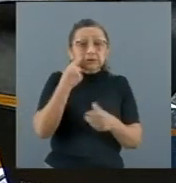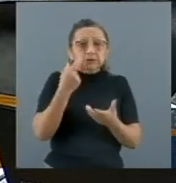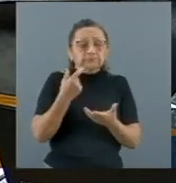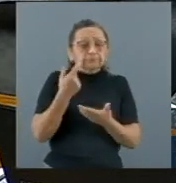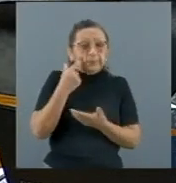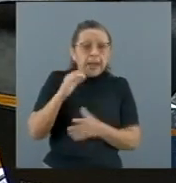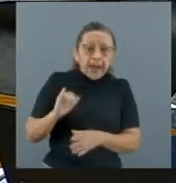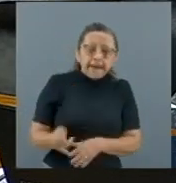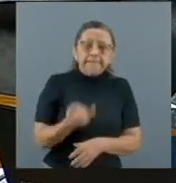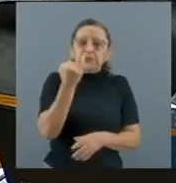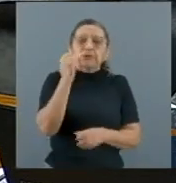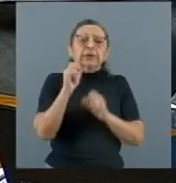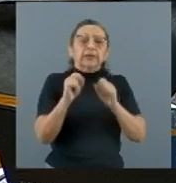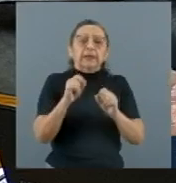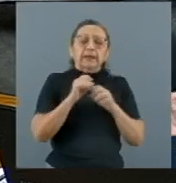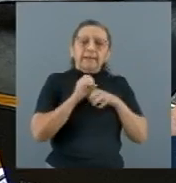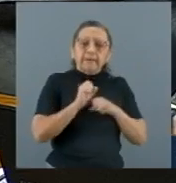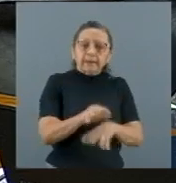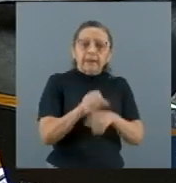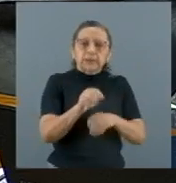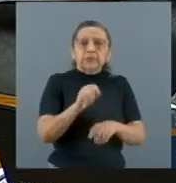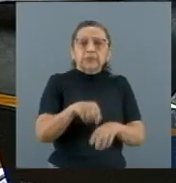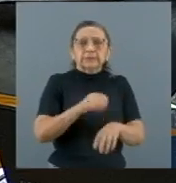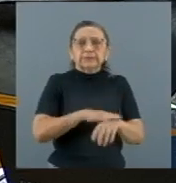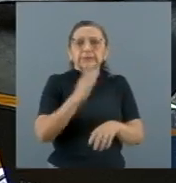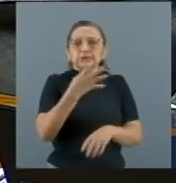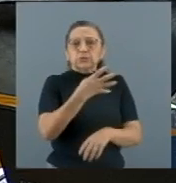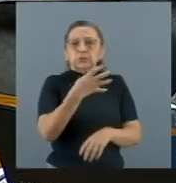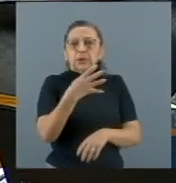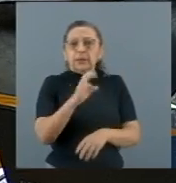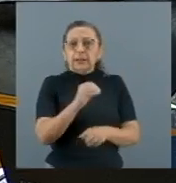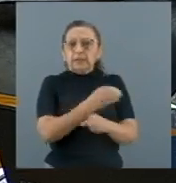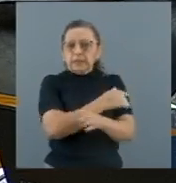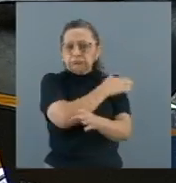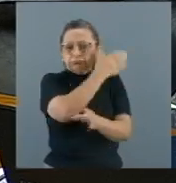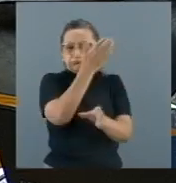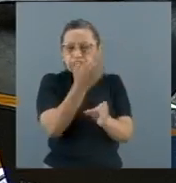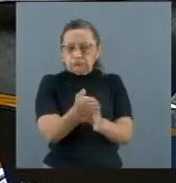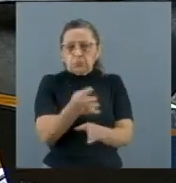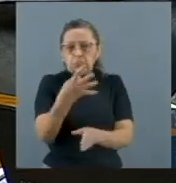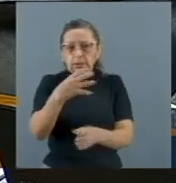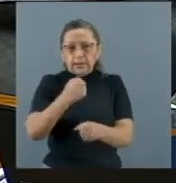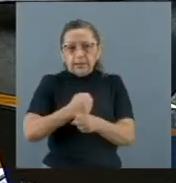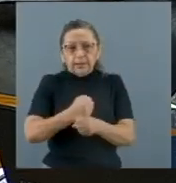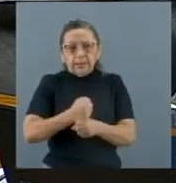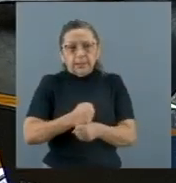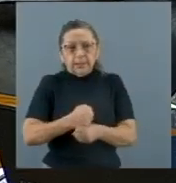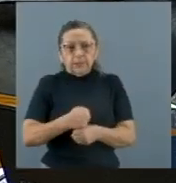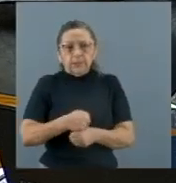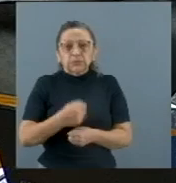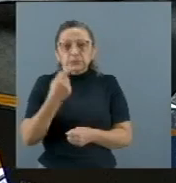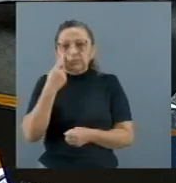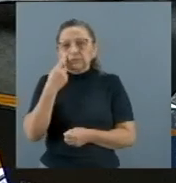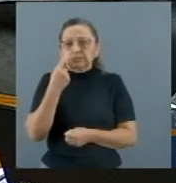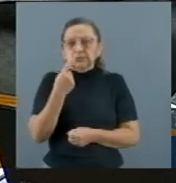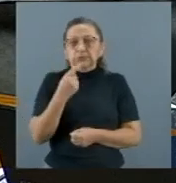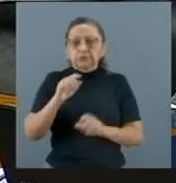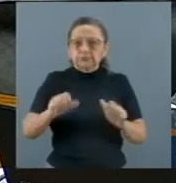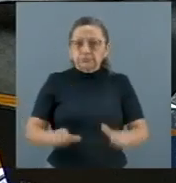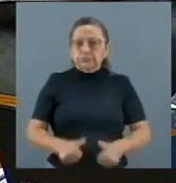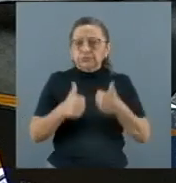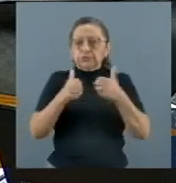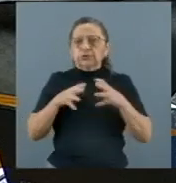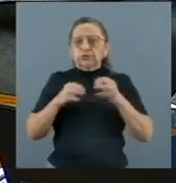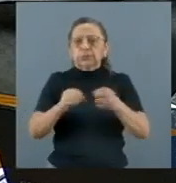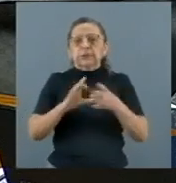ensinamentos do que esses mais de 40 anos, né, de restabelecimento do processo